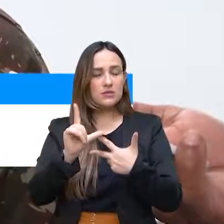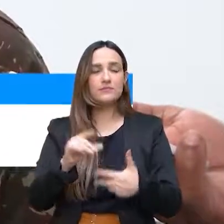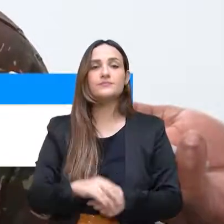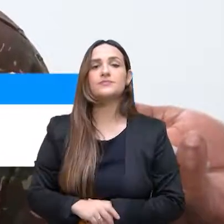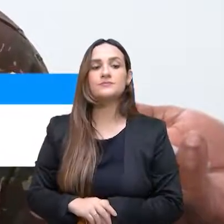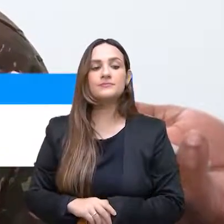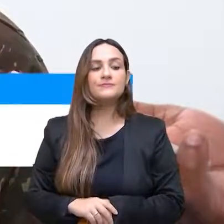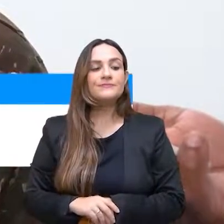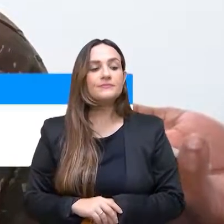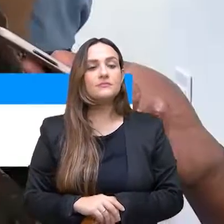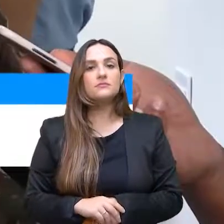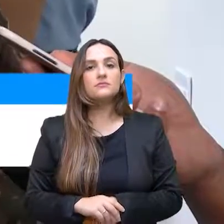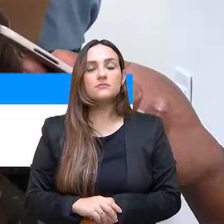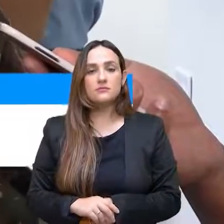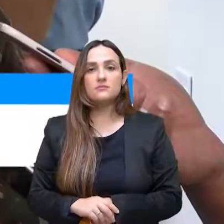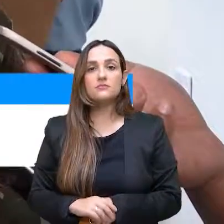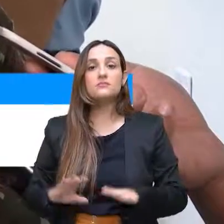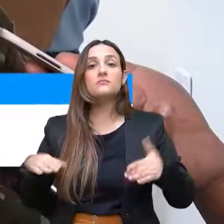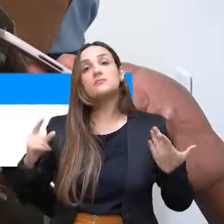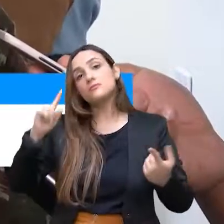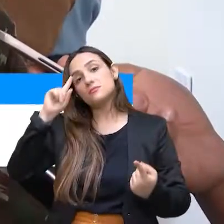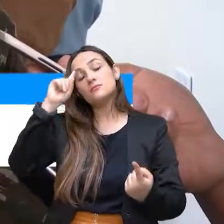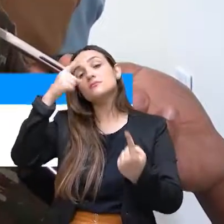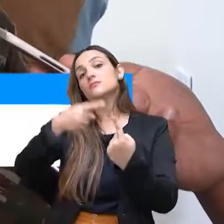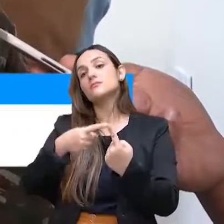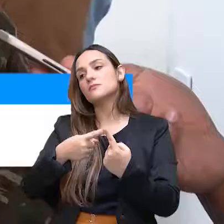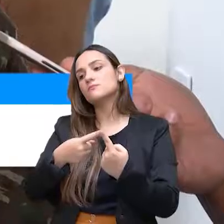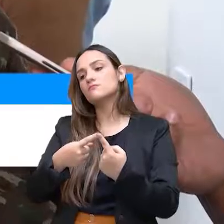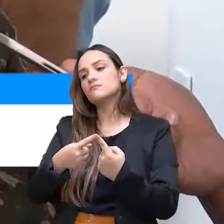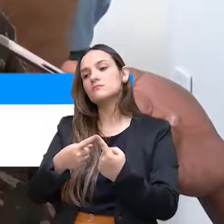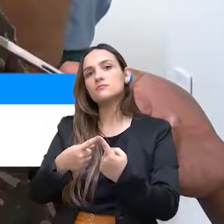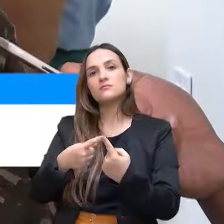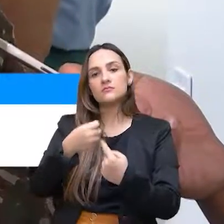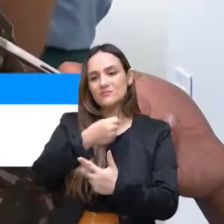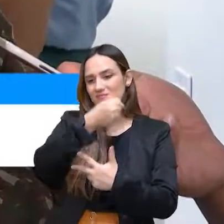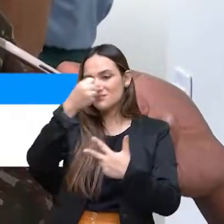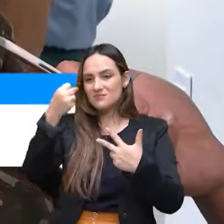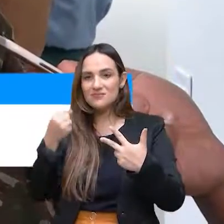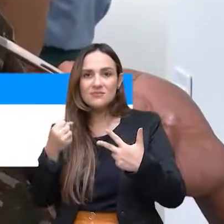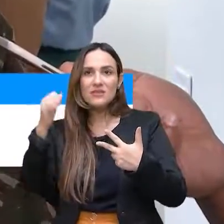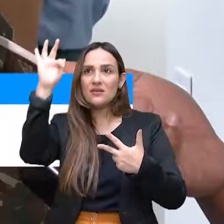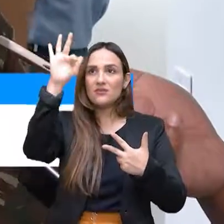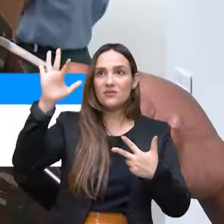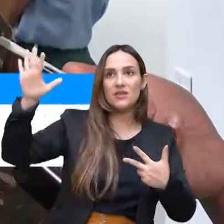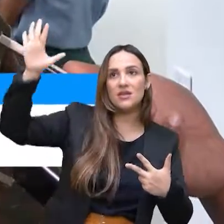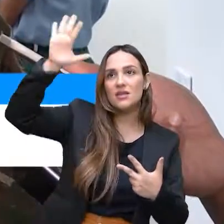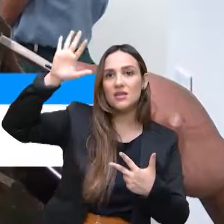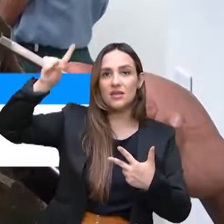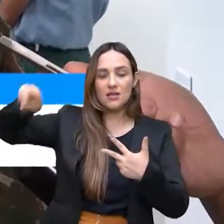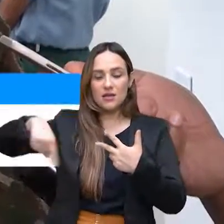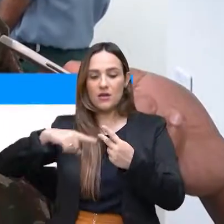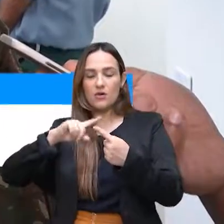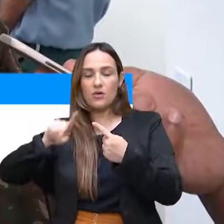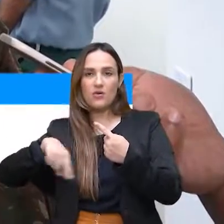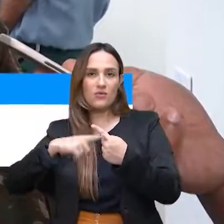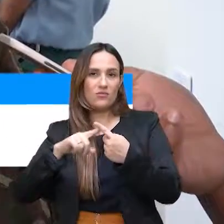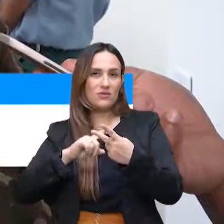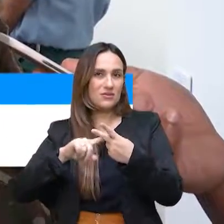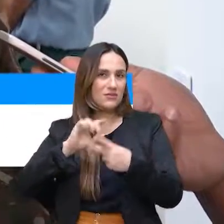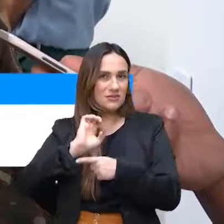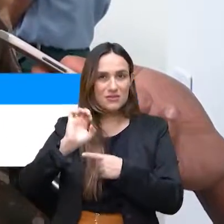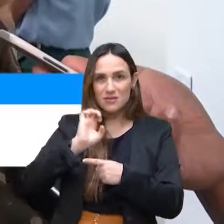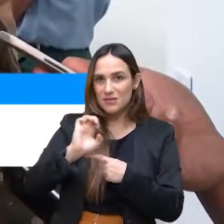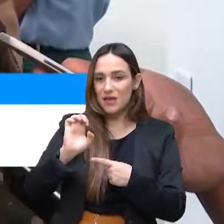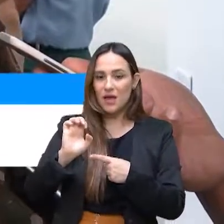contribuindo aí com o Poder Legislativo. Há uma ideia sempre de integrar cada vez mais, né, os trabalhos das tropas federais,